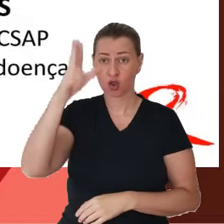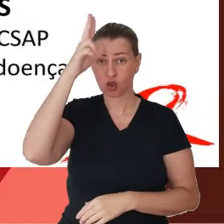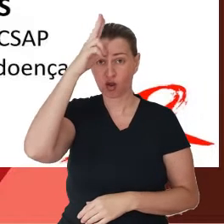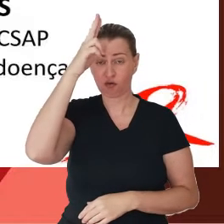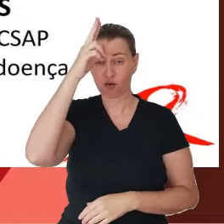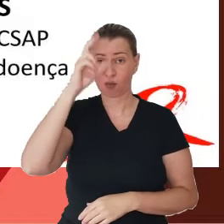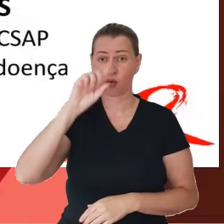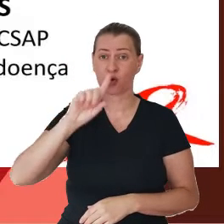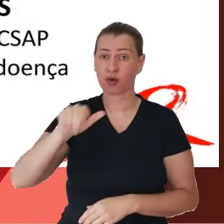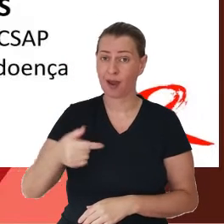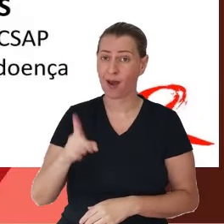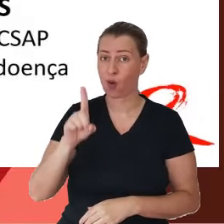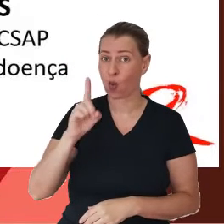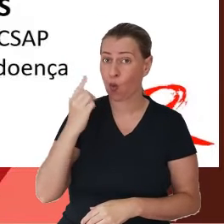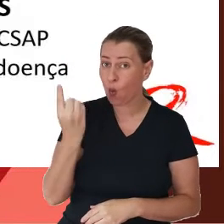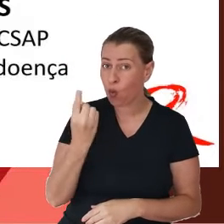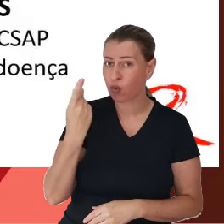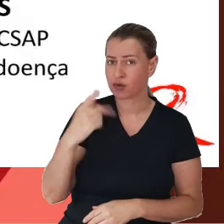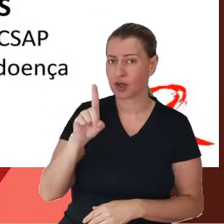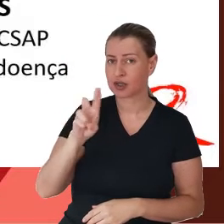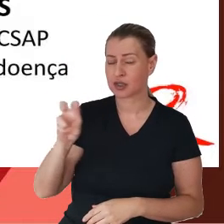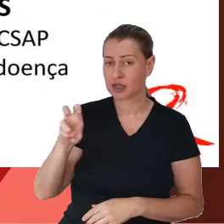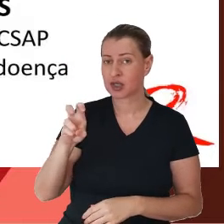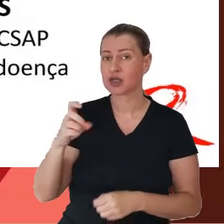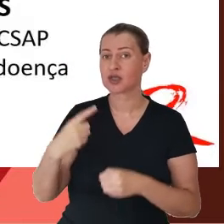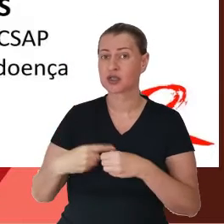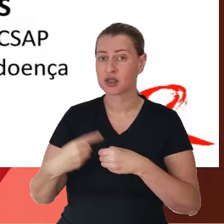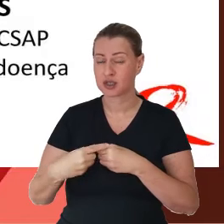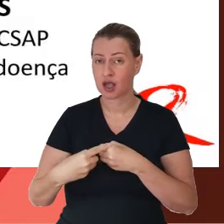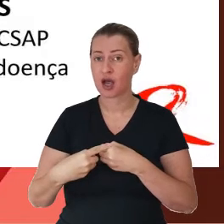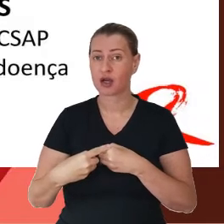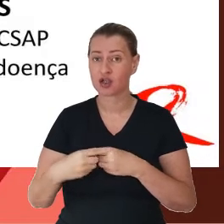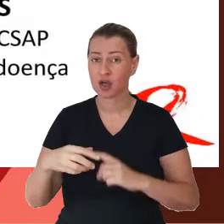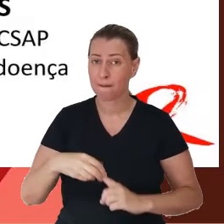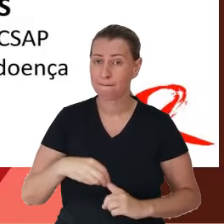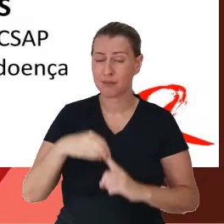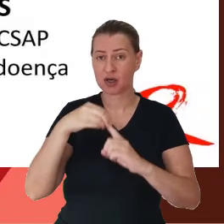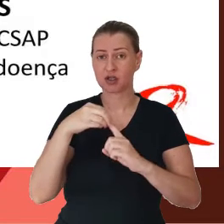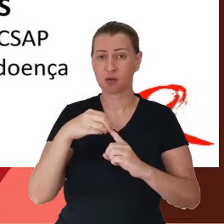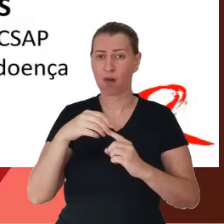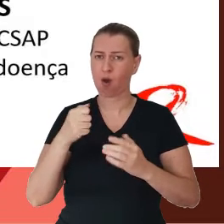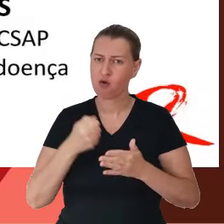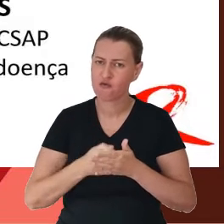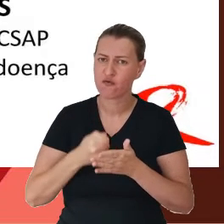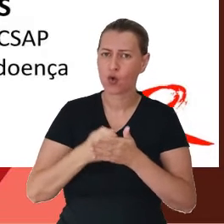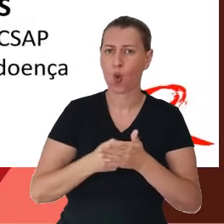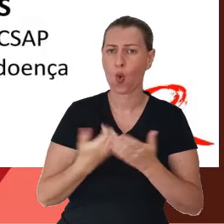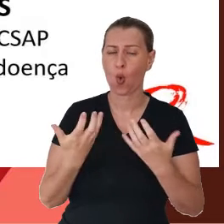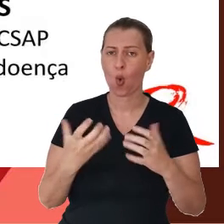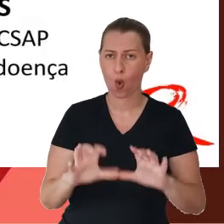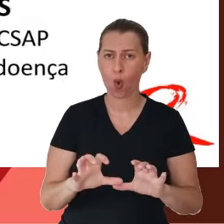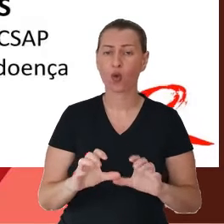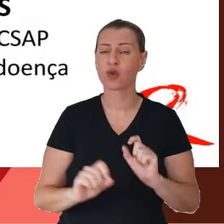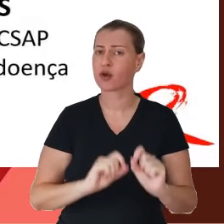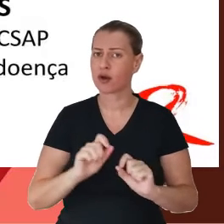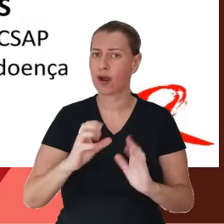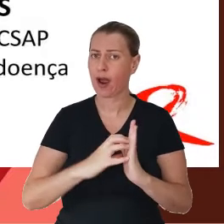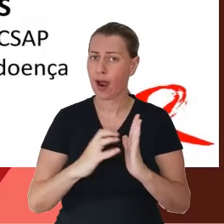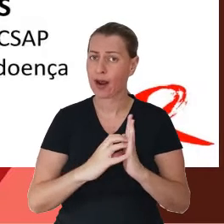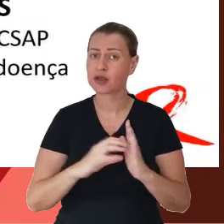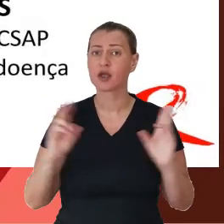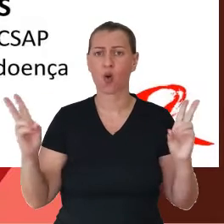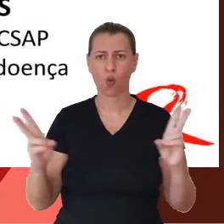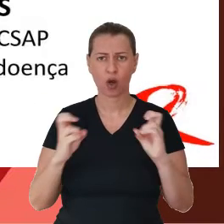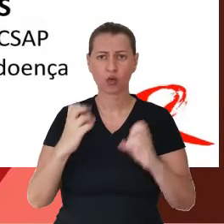15 municípios prioritários no enfrentamento da AIDS. Então, a gente está lidando com um assunto que é muito sério, mas que